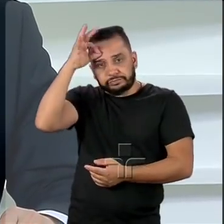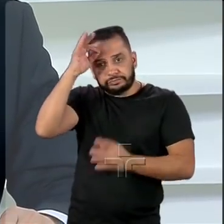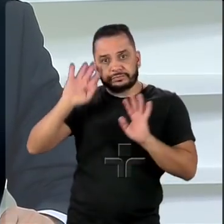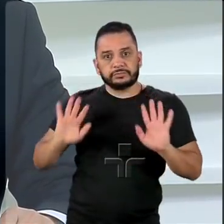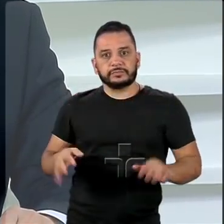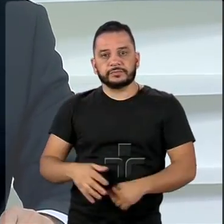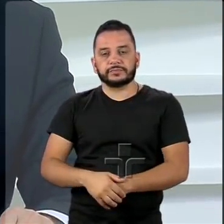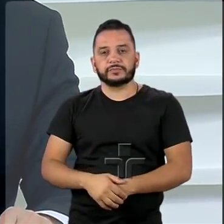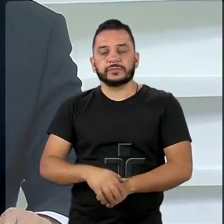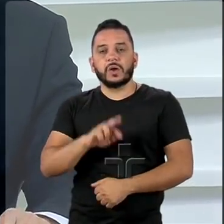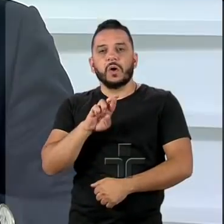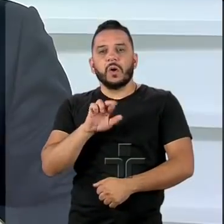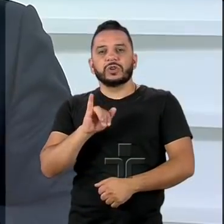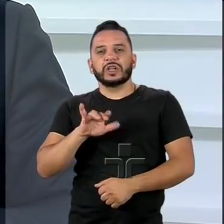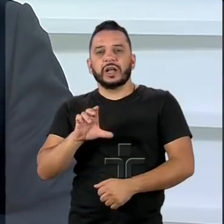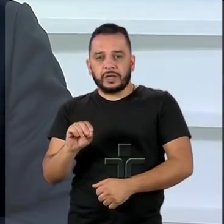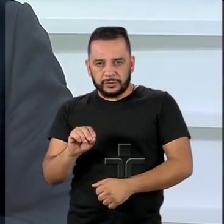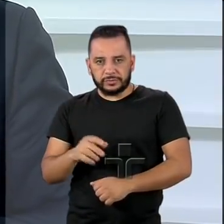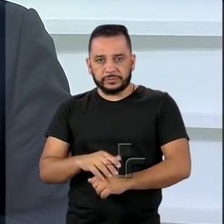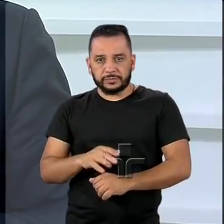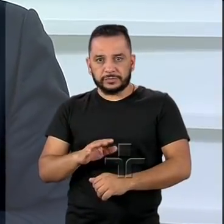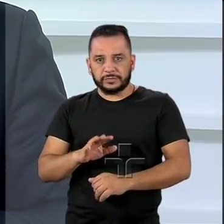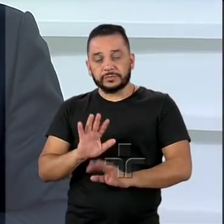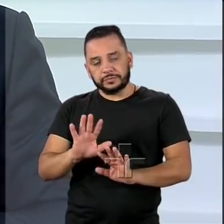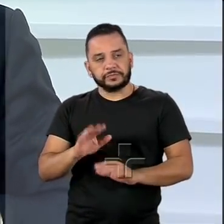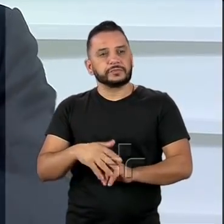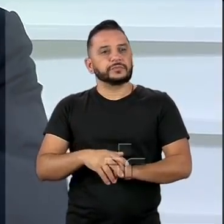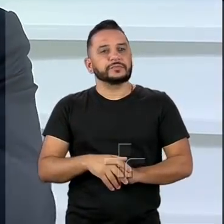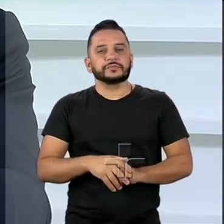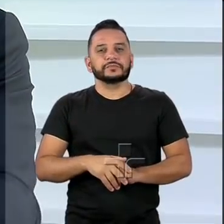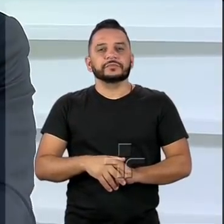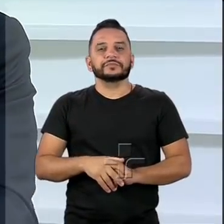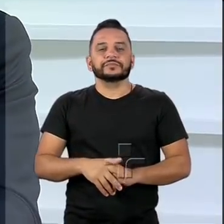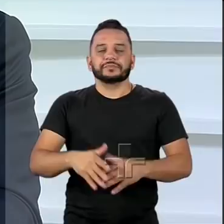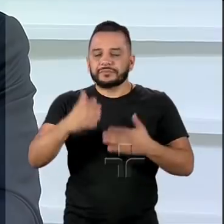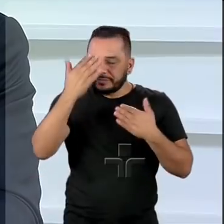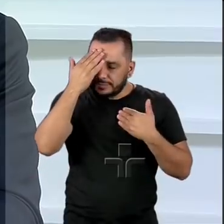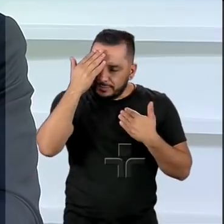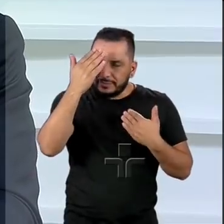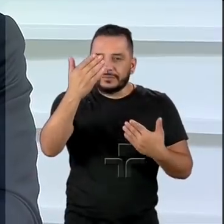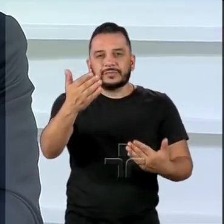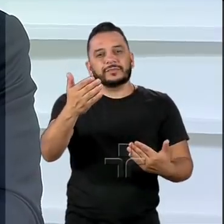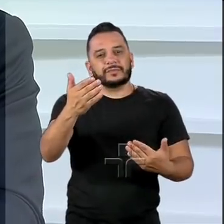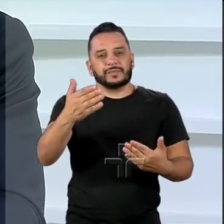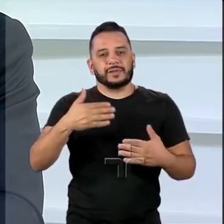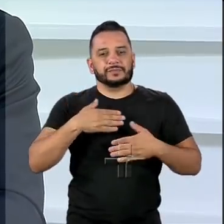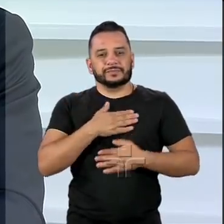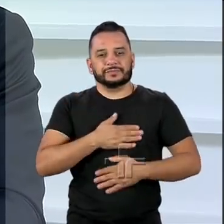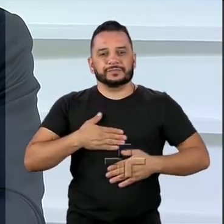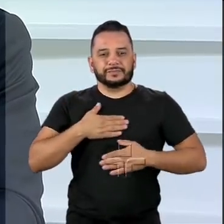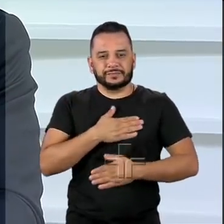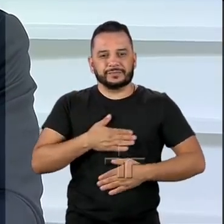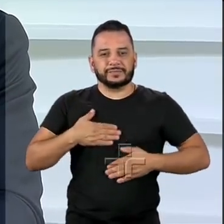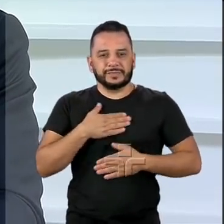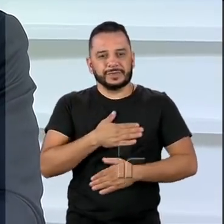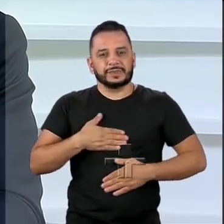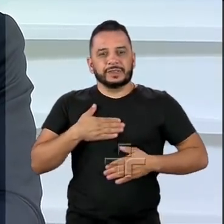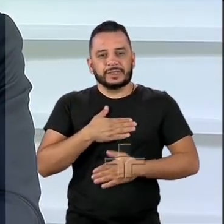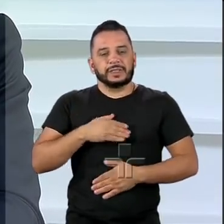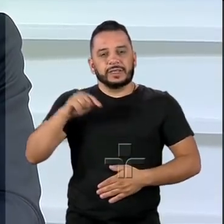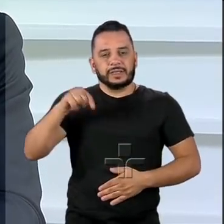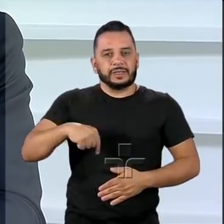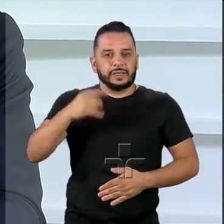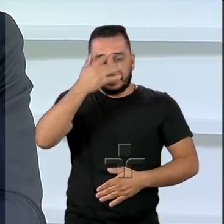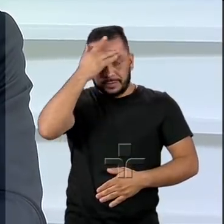favor. Muito bem. Obrigado, Ricardo. É um prazer falar aos ouvintes do Roda Viva e estar ao lado dos